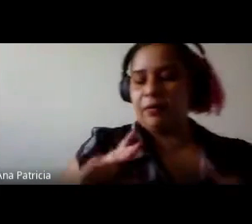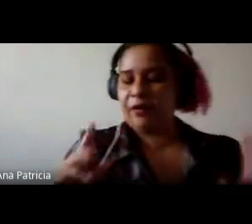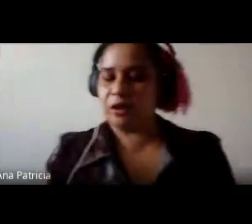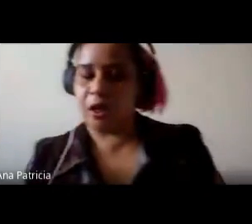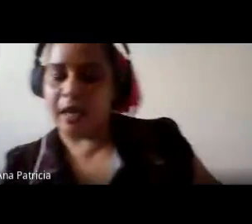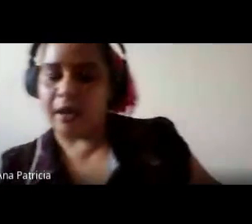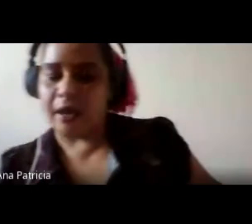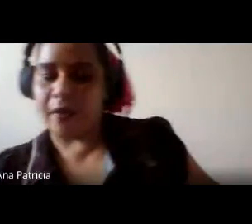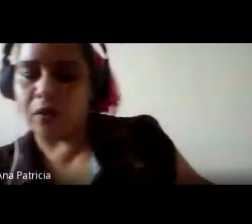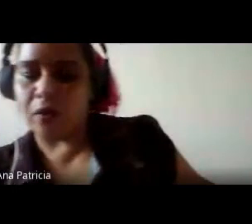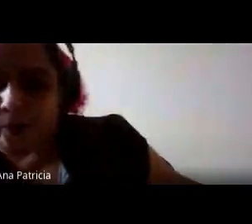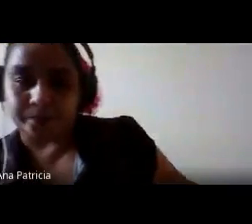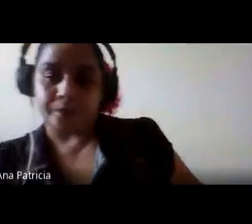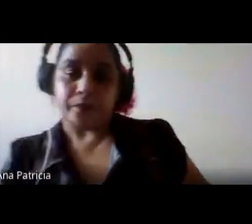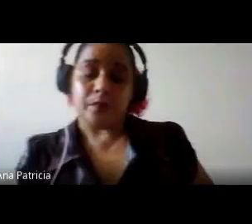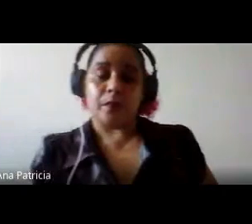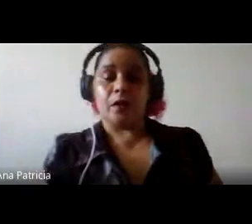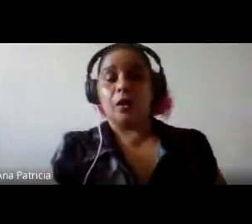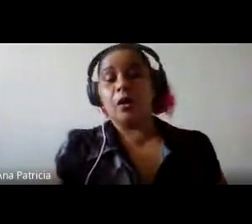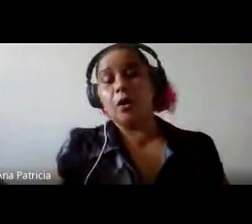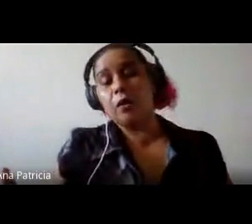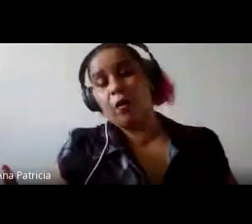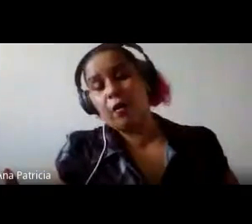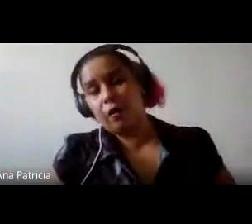Não fica trocando, é igual o nome próprio.